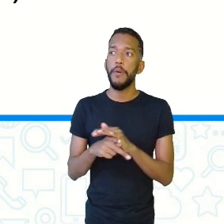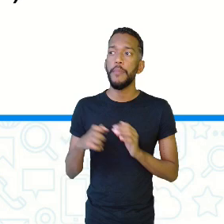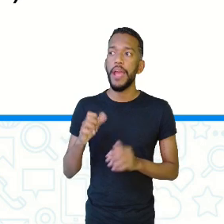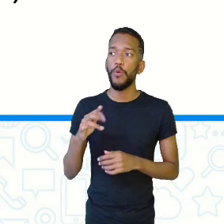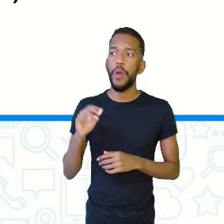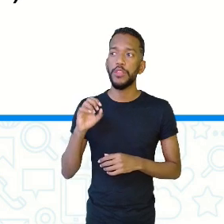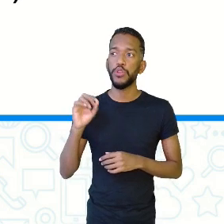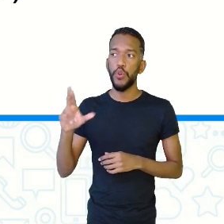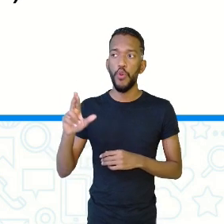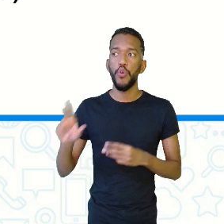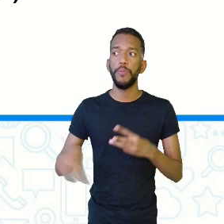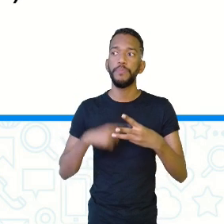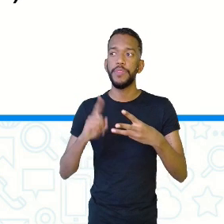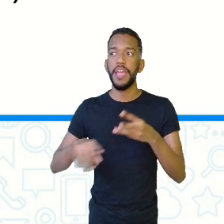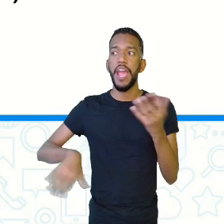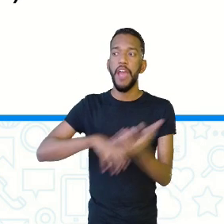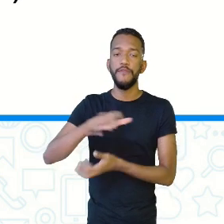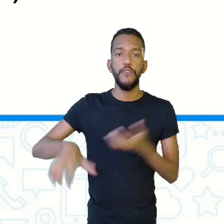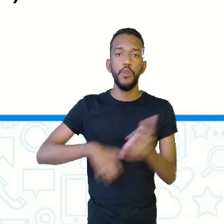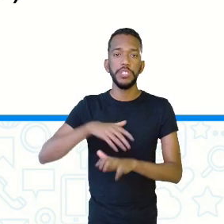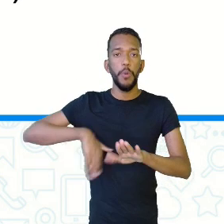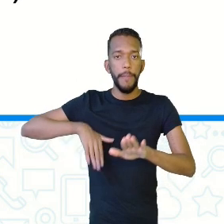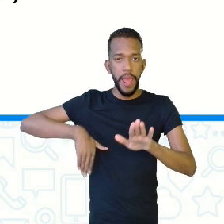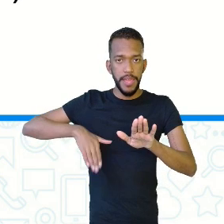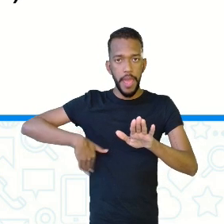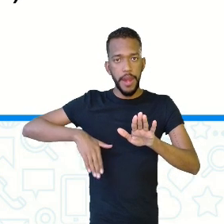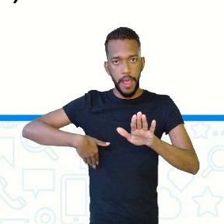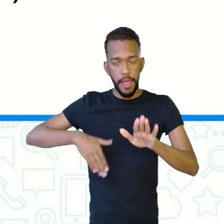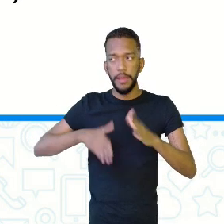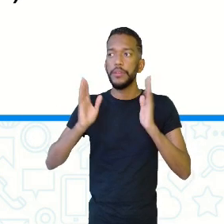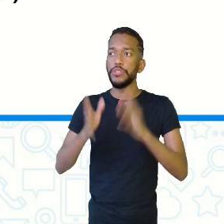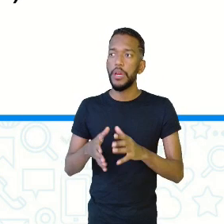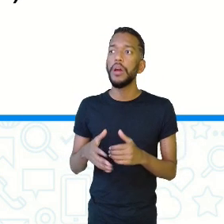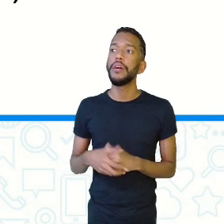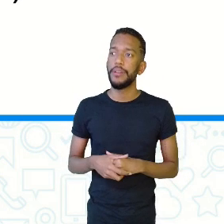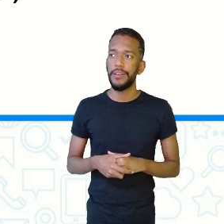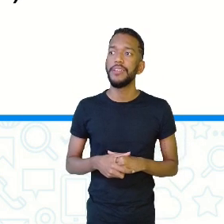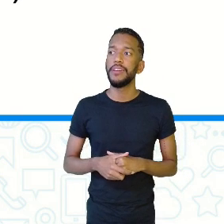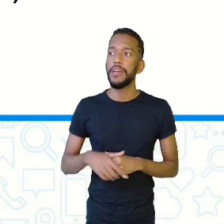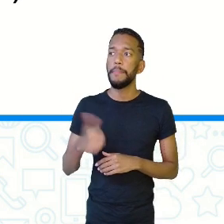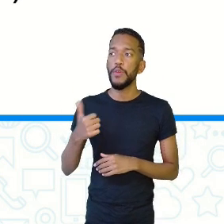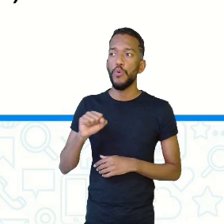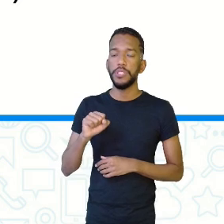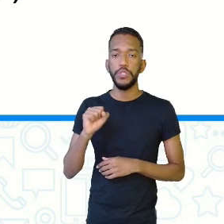de 1824 e a Revolução Praieira de